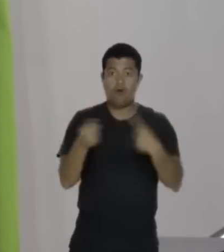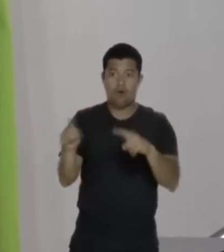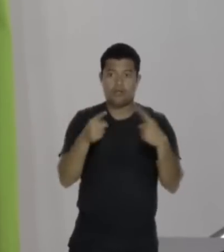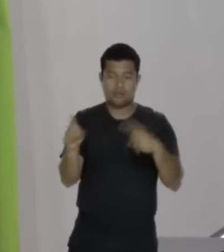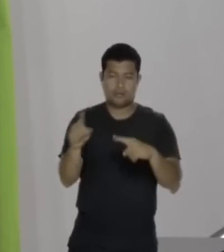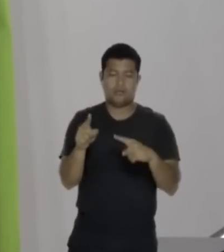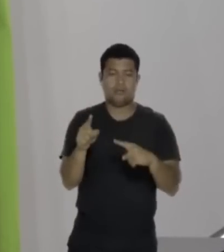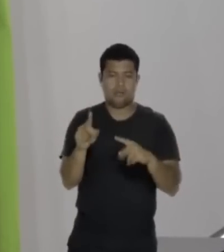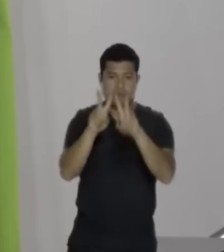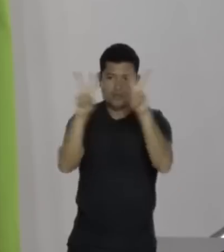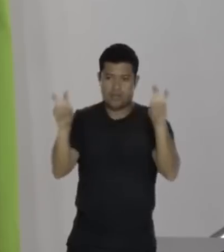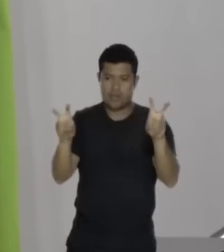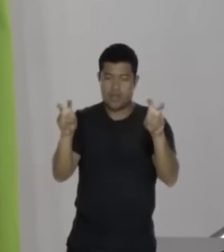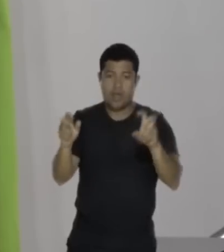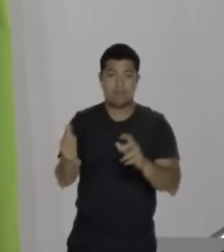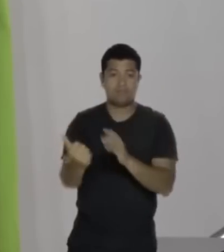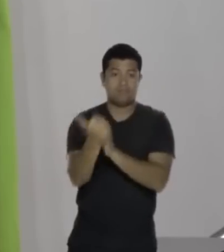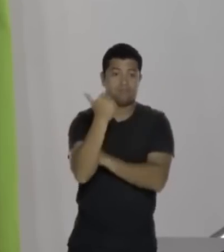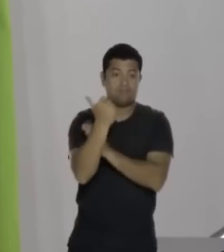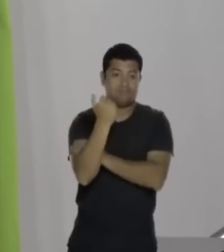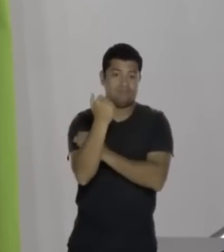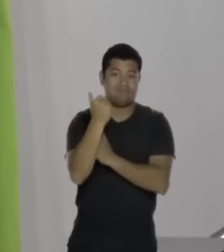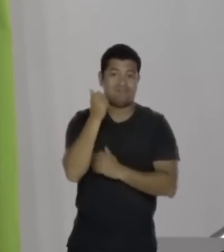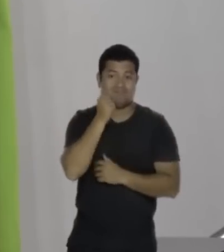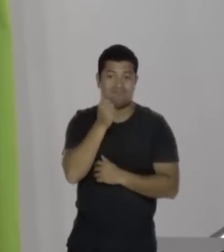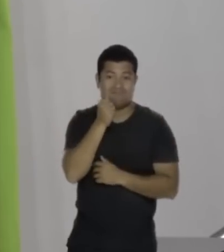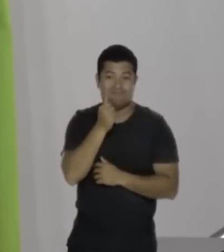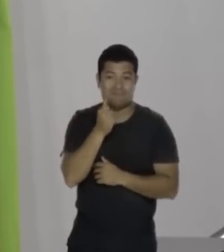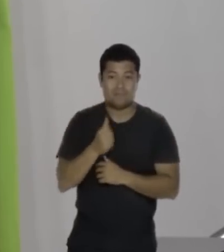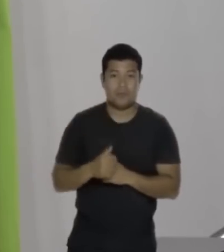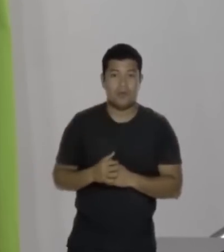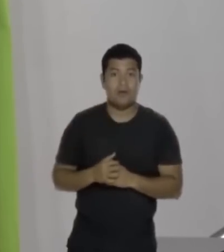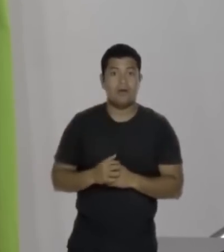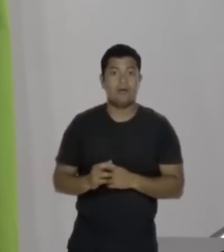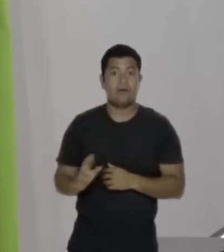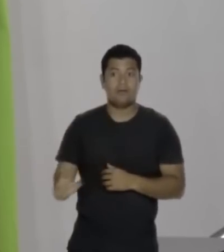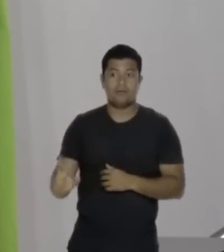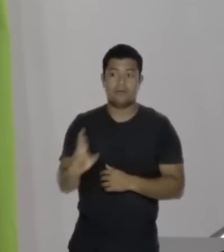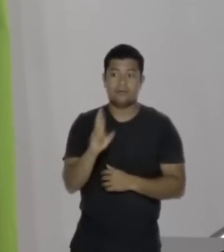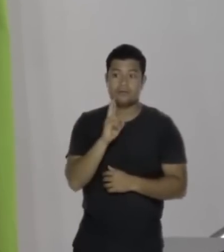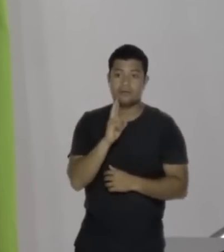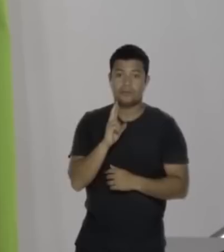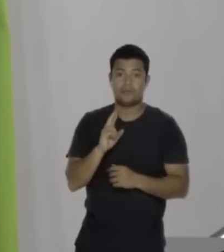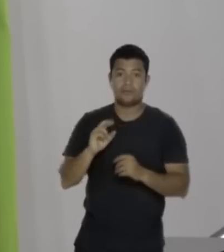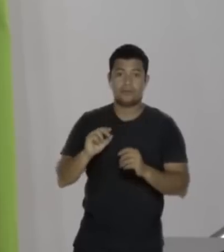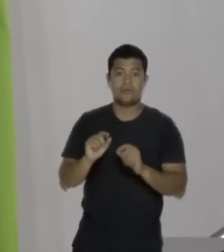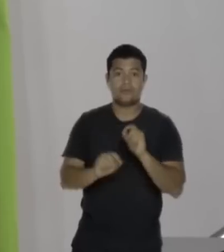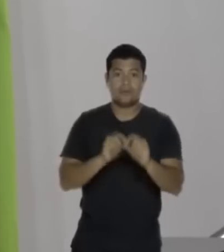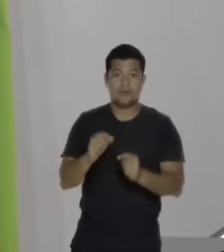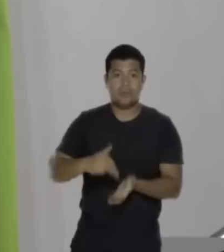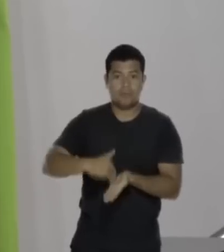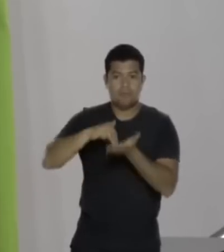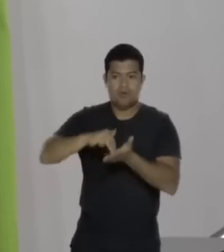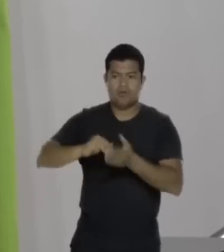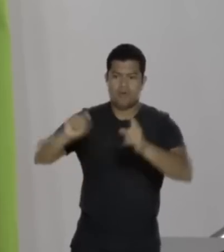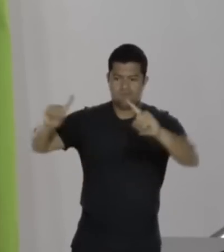deputada. Resultado, senhores, já falei sobre isso aqui. O vereador foi alvo de moções de